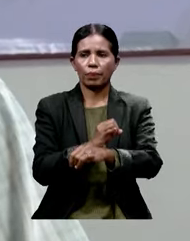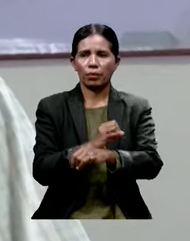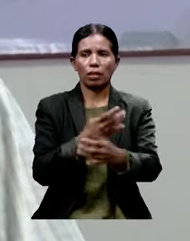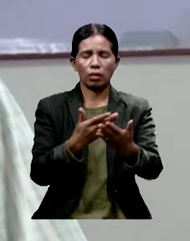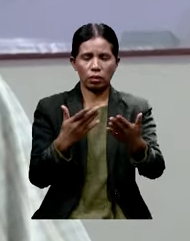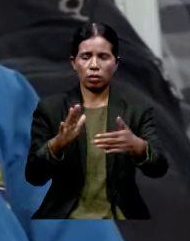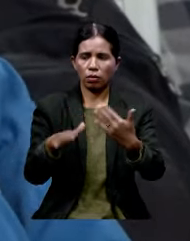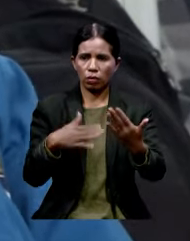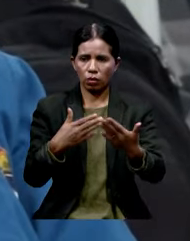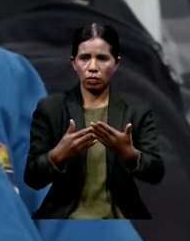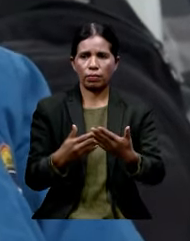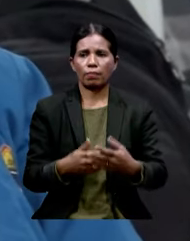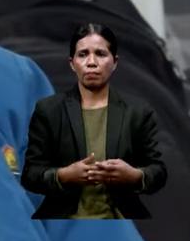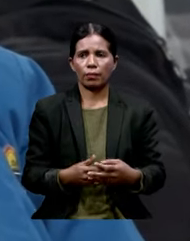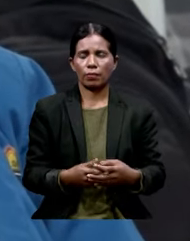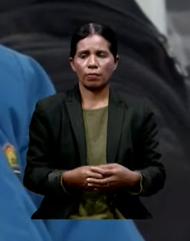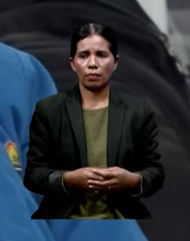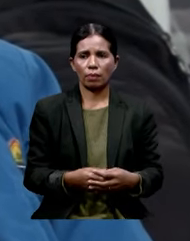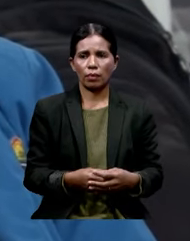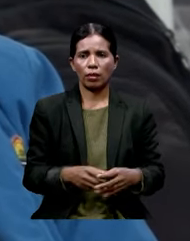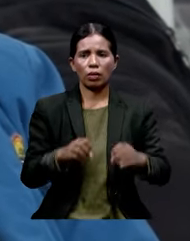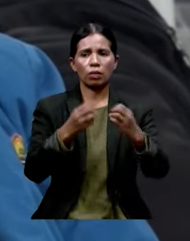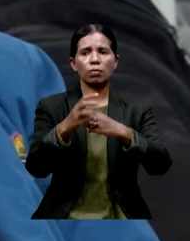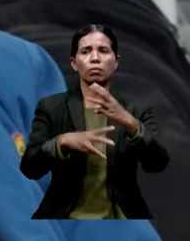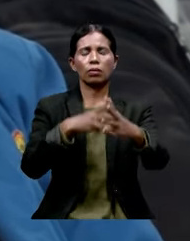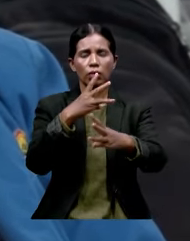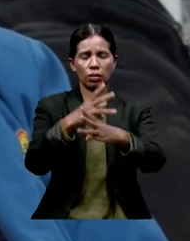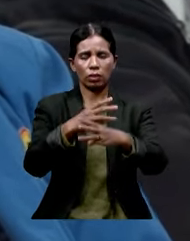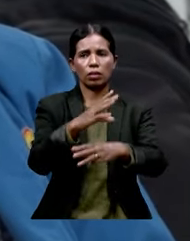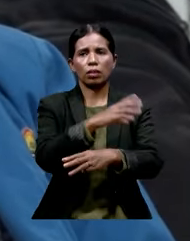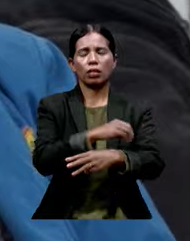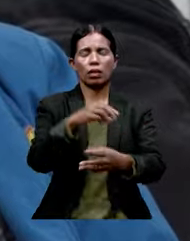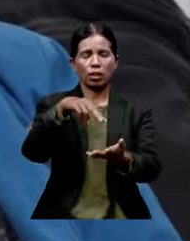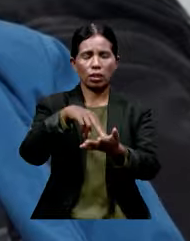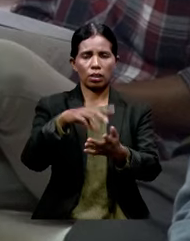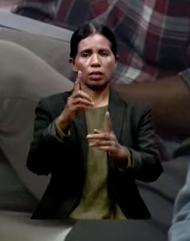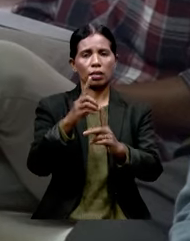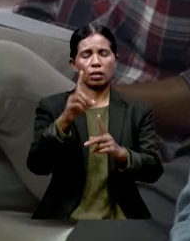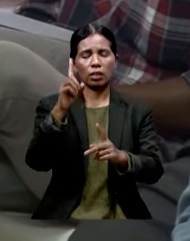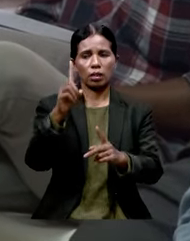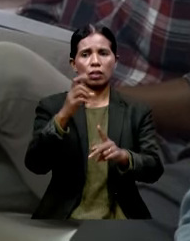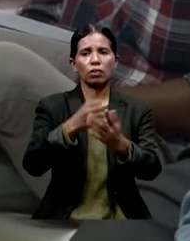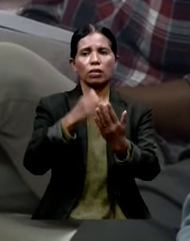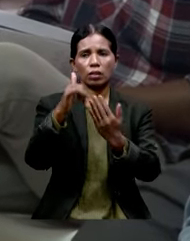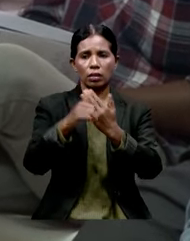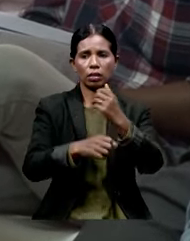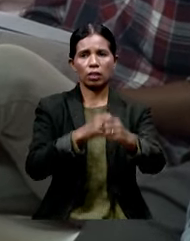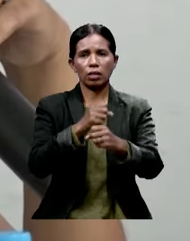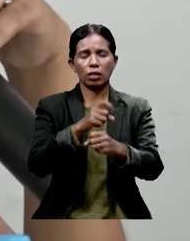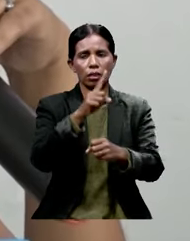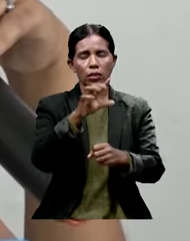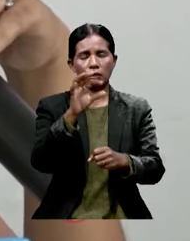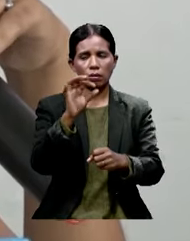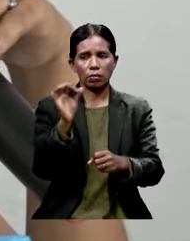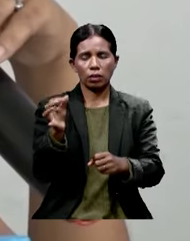produção ba cerne hoto. Organização Mundial Comércio estabelece a lorong ida fulan janeiro tinang rio ida atu sia sia nul resen lima